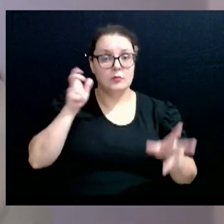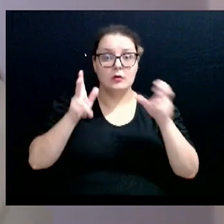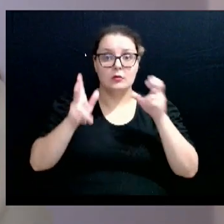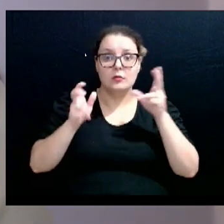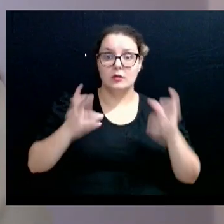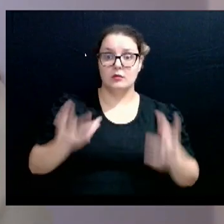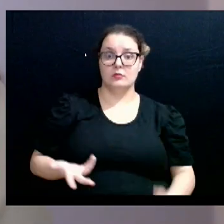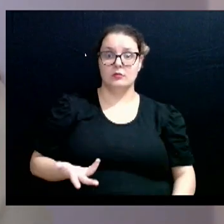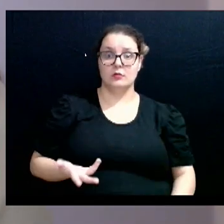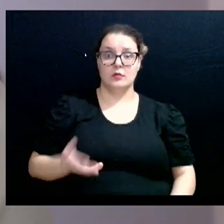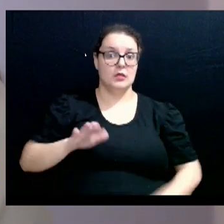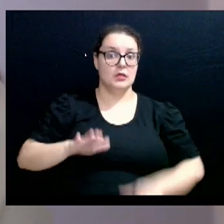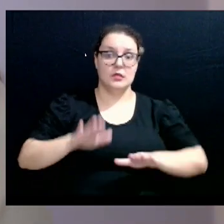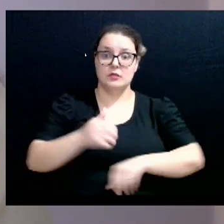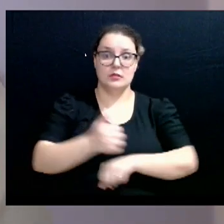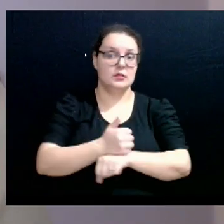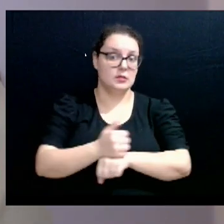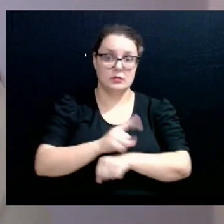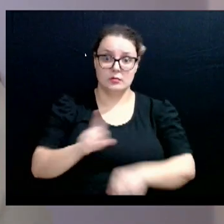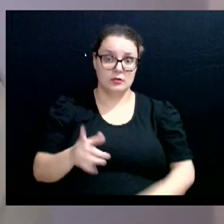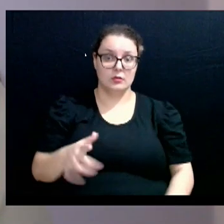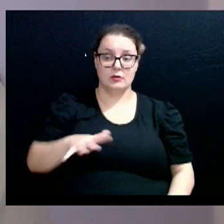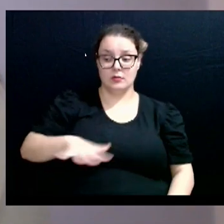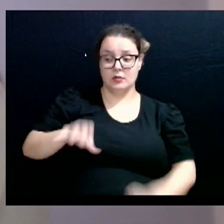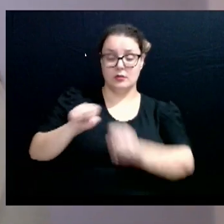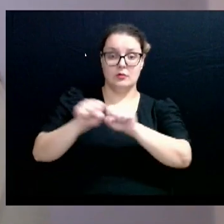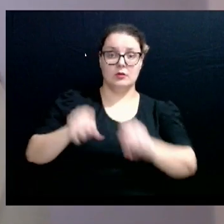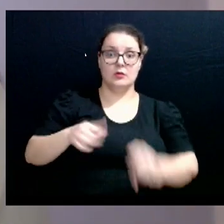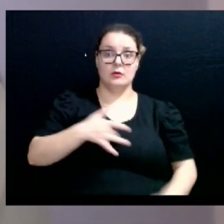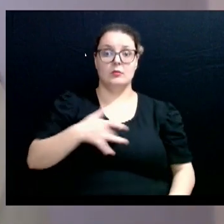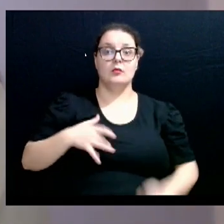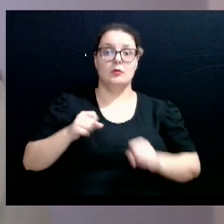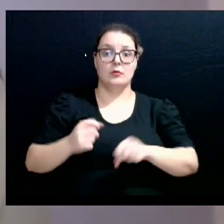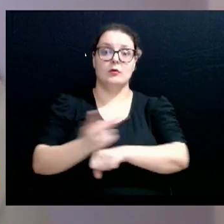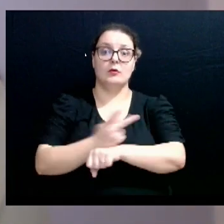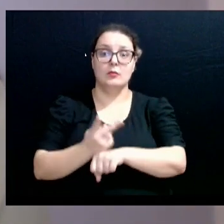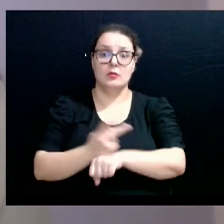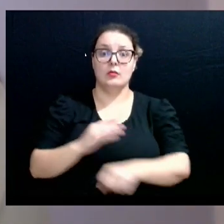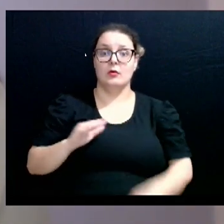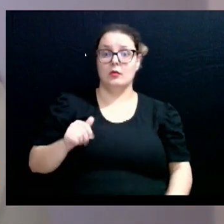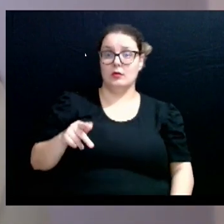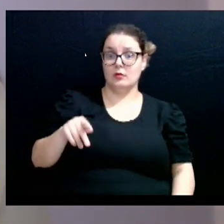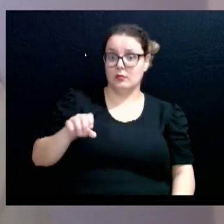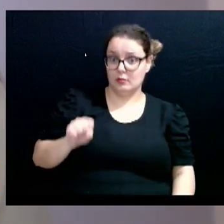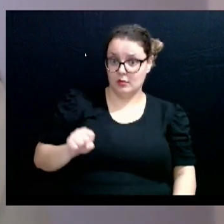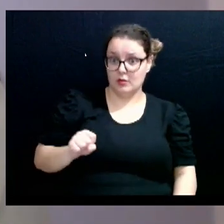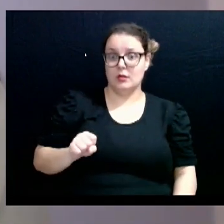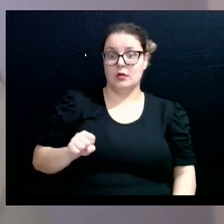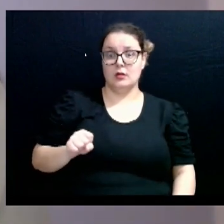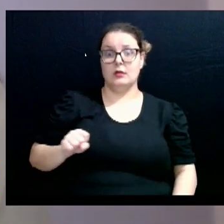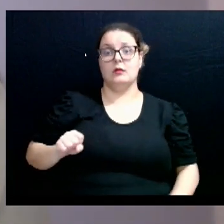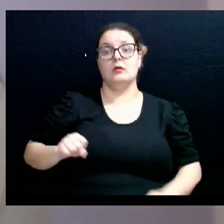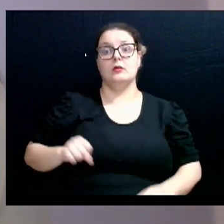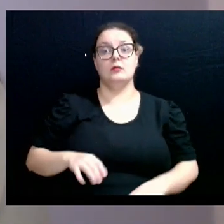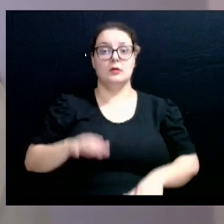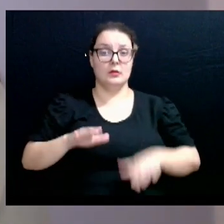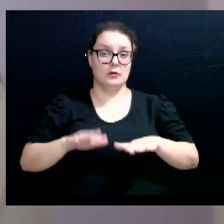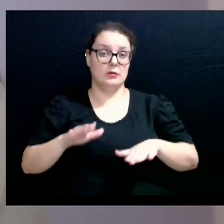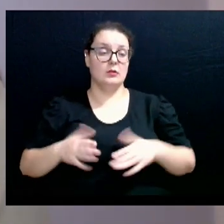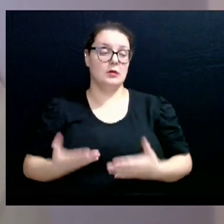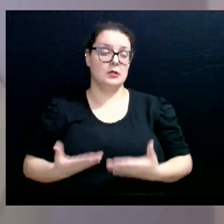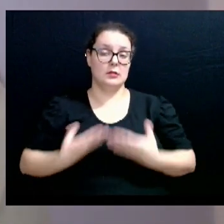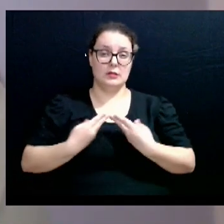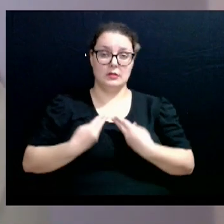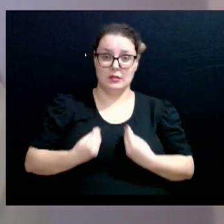No ensino de saúde, elas podem procurar, às vezes, um CAP, se elas estiverem muito desgastadas, né? Onde vai